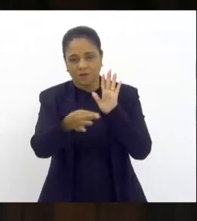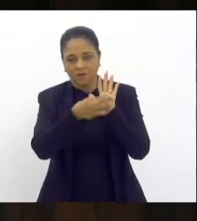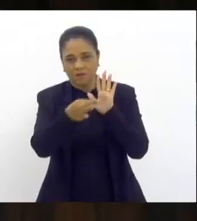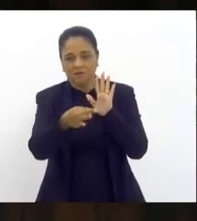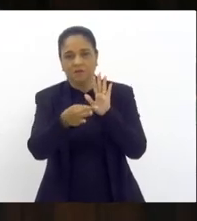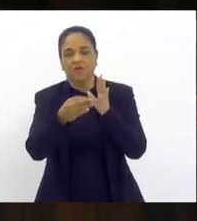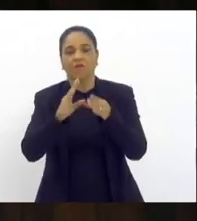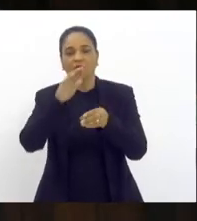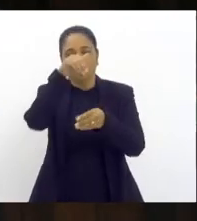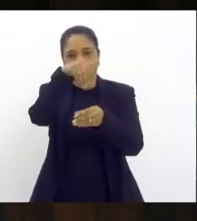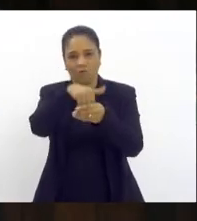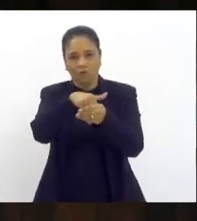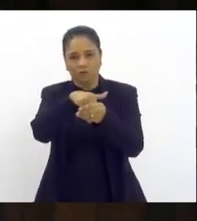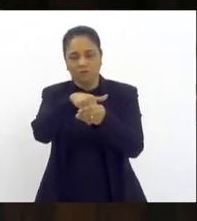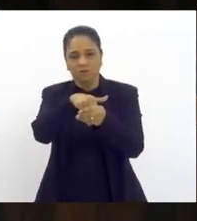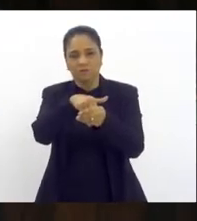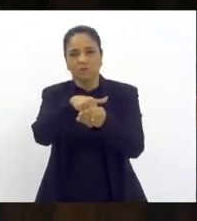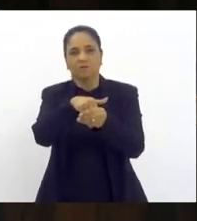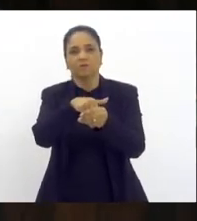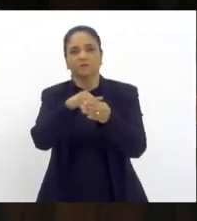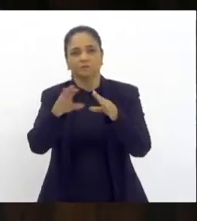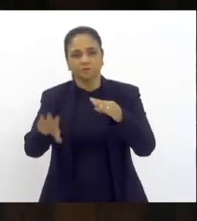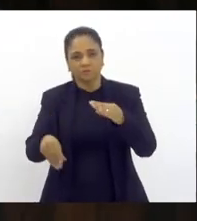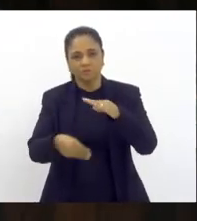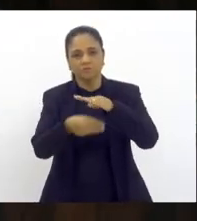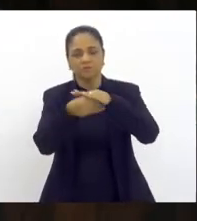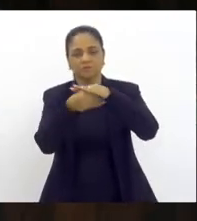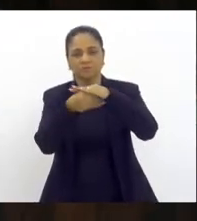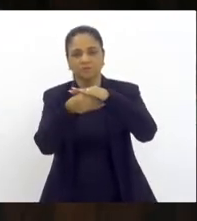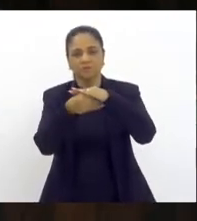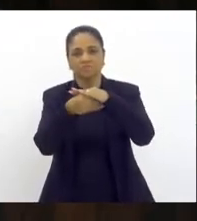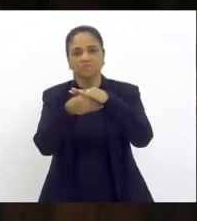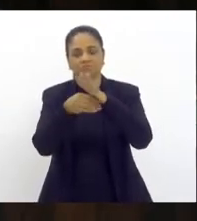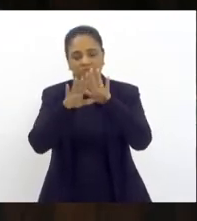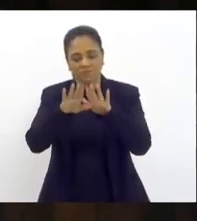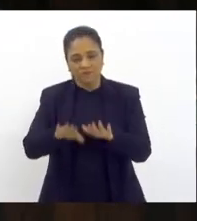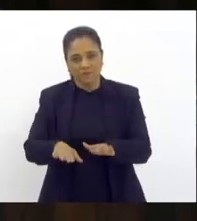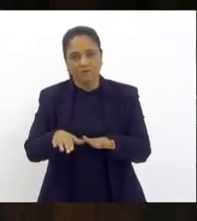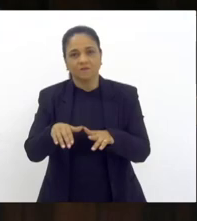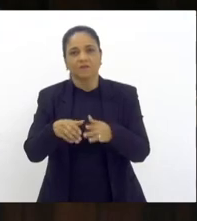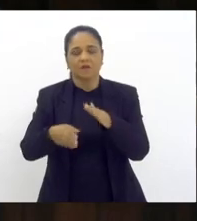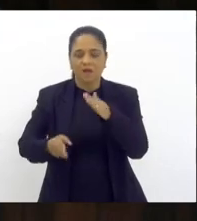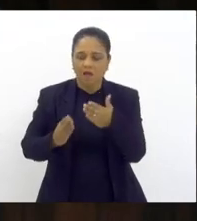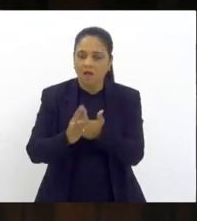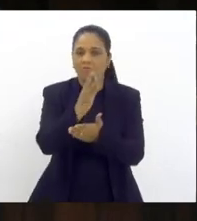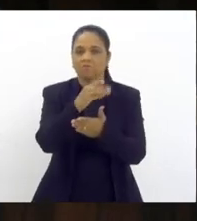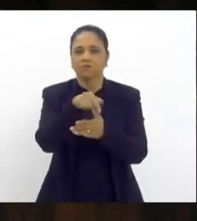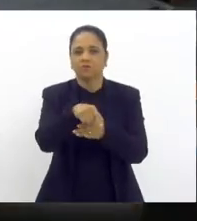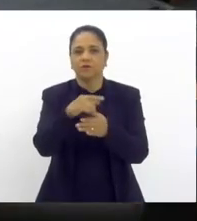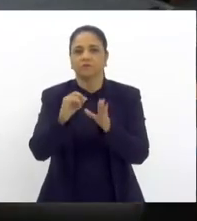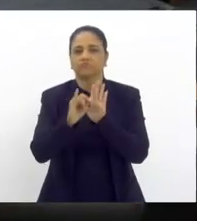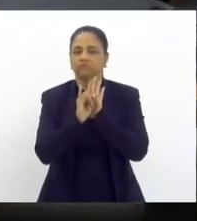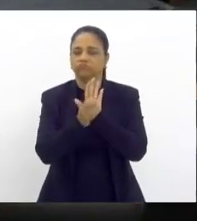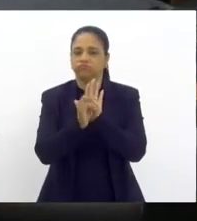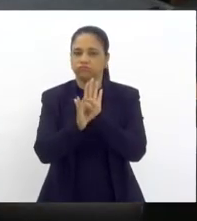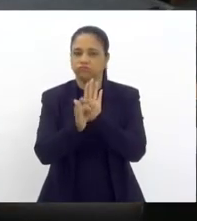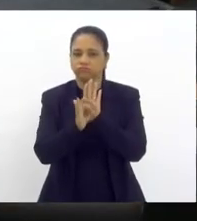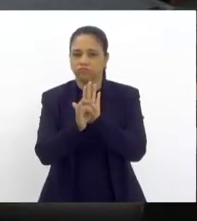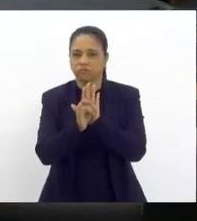projeto emendado. Os senhores que aprovam permaneçam como estão. Aprovado. aprovado e vai autógrafo.